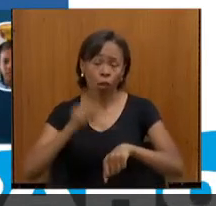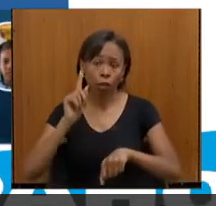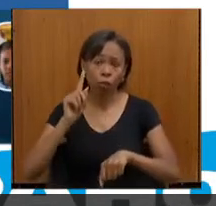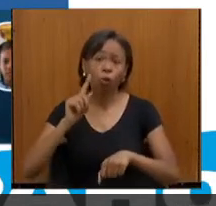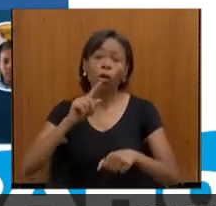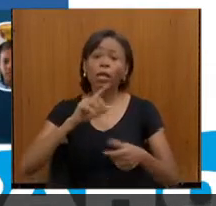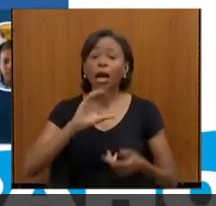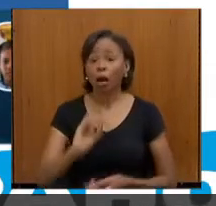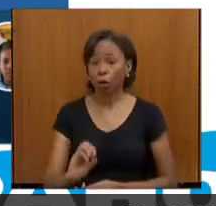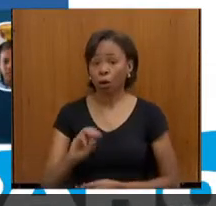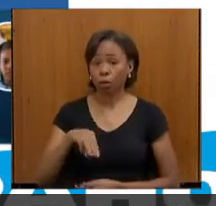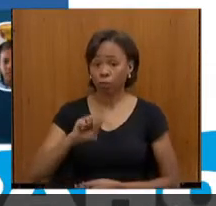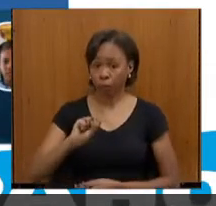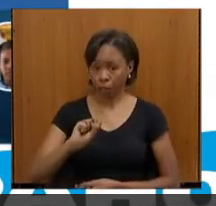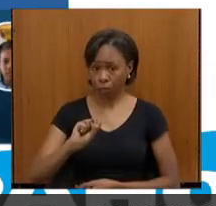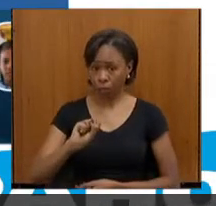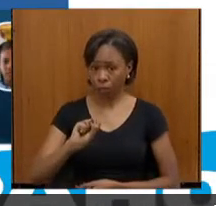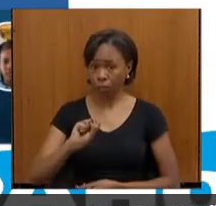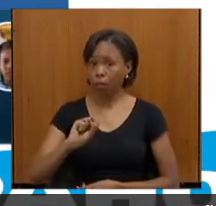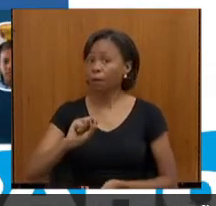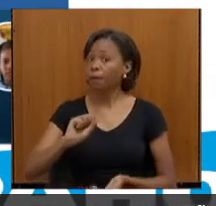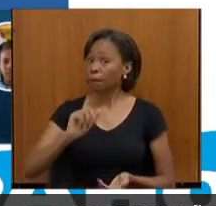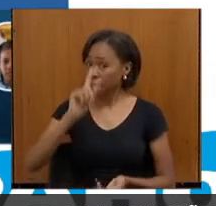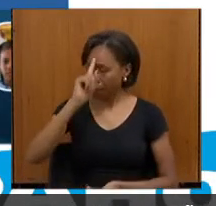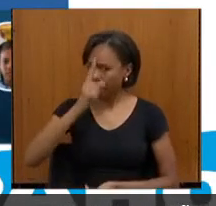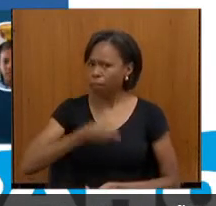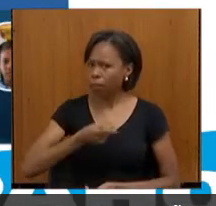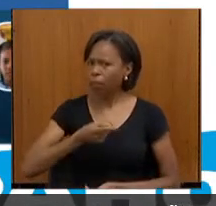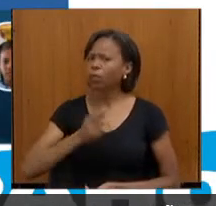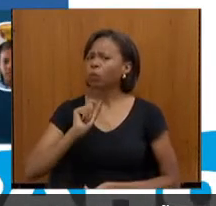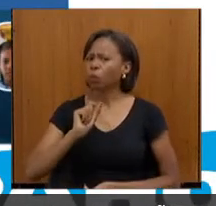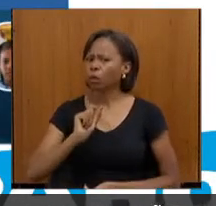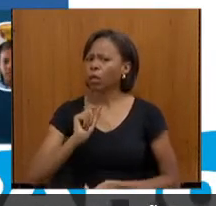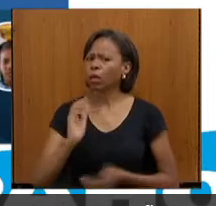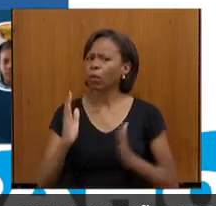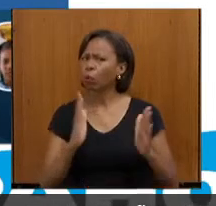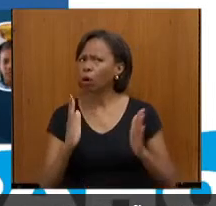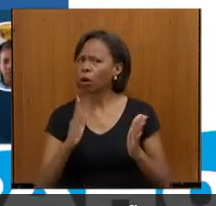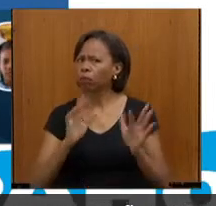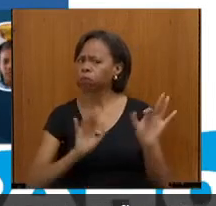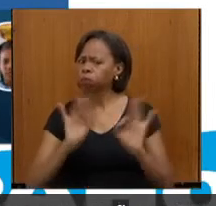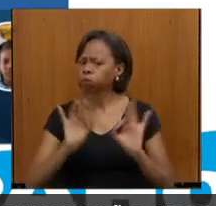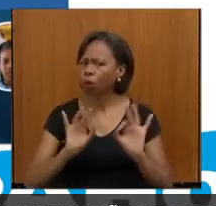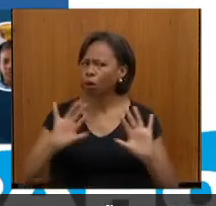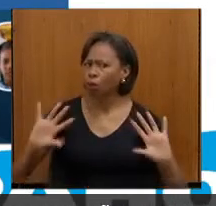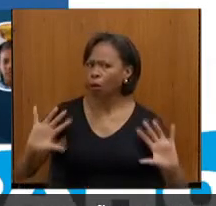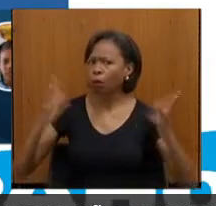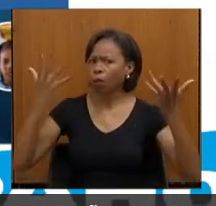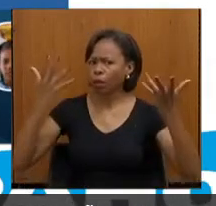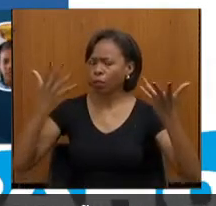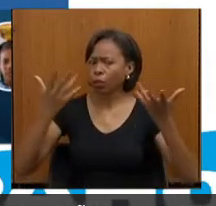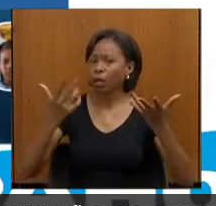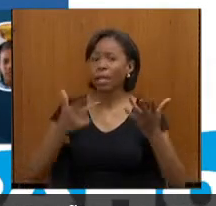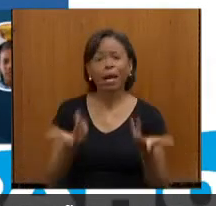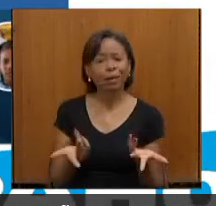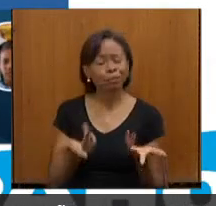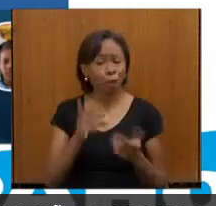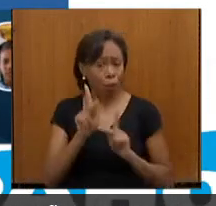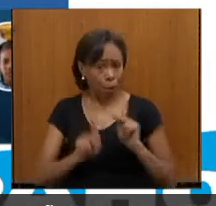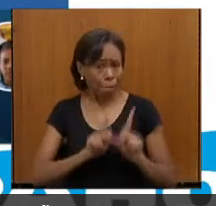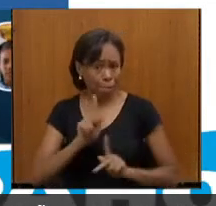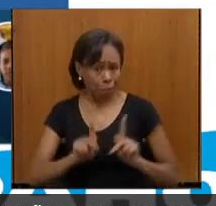no ano que se comemora a questão da segurança do paciente, o tema seja um parto